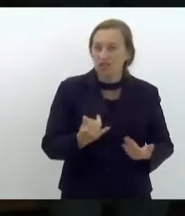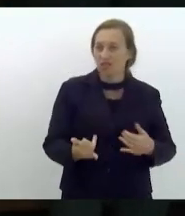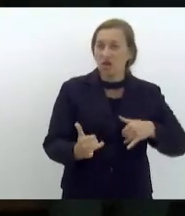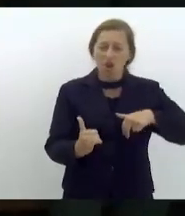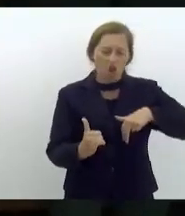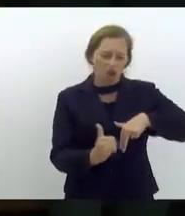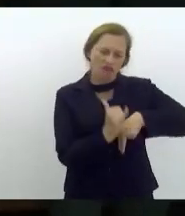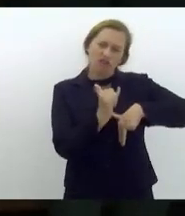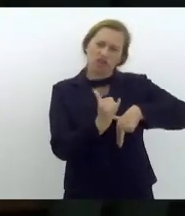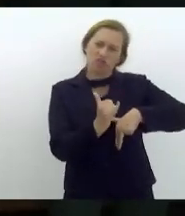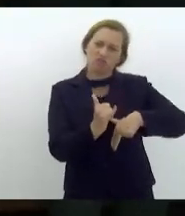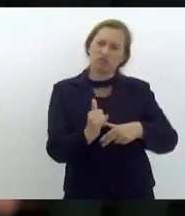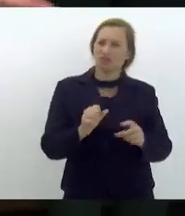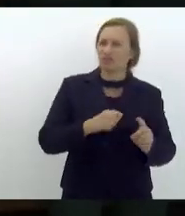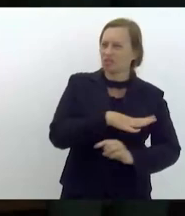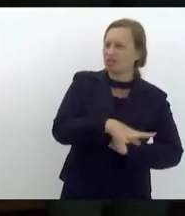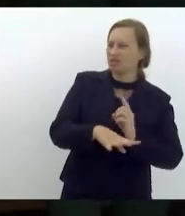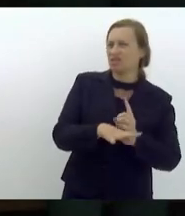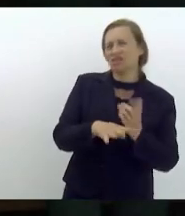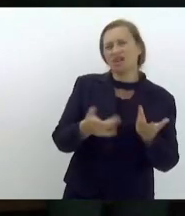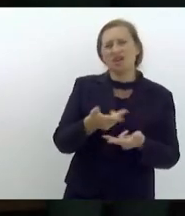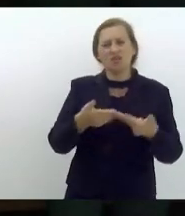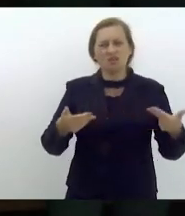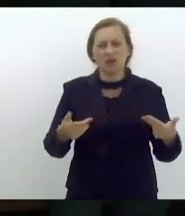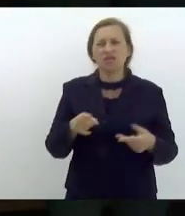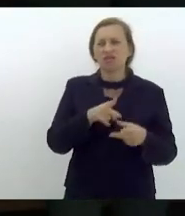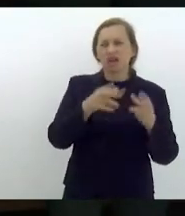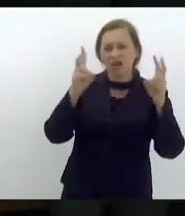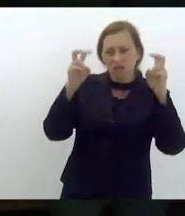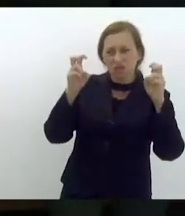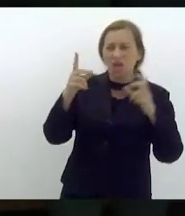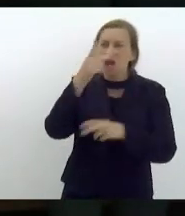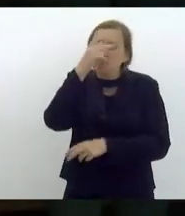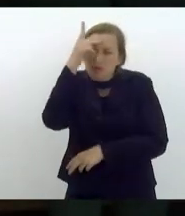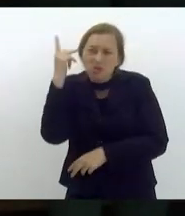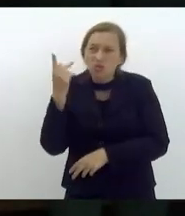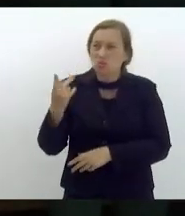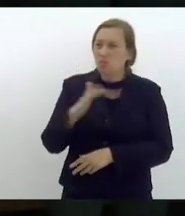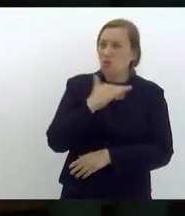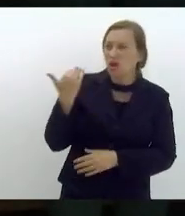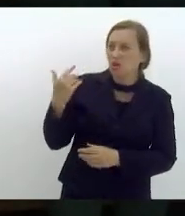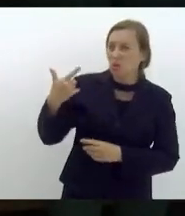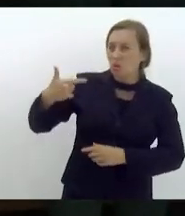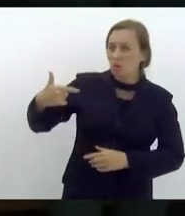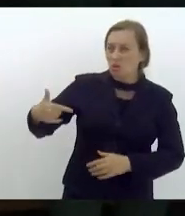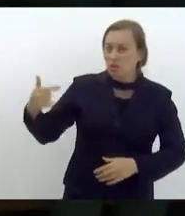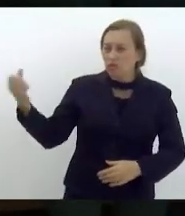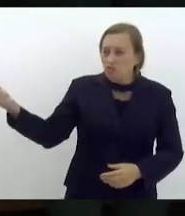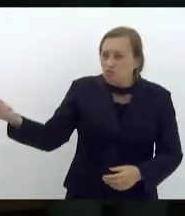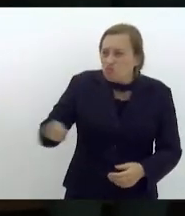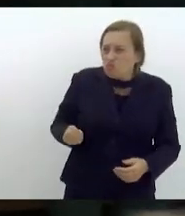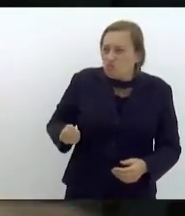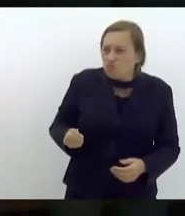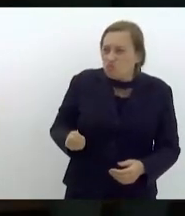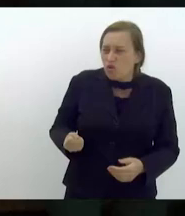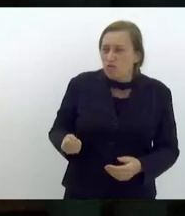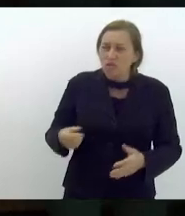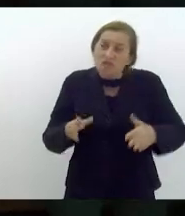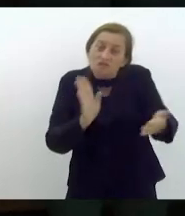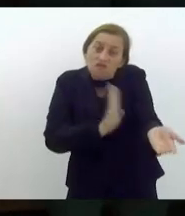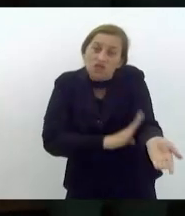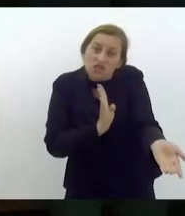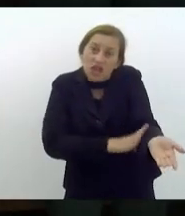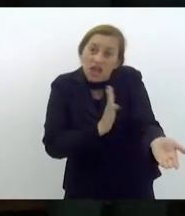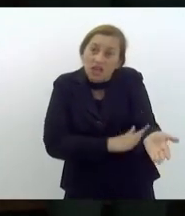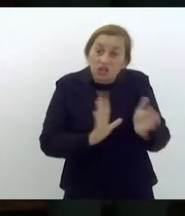sociedade nós tivemos diversos casos aí de pessoas morrendo esfaqueadas por esses viciados que